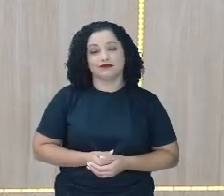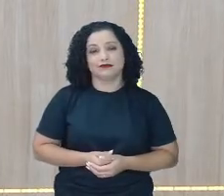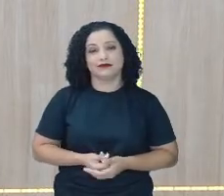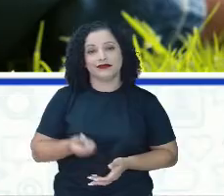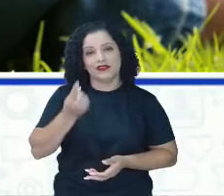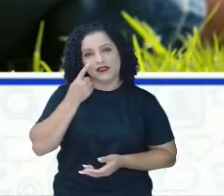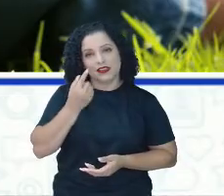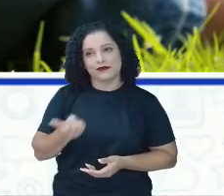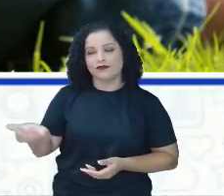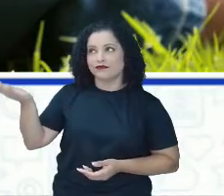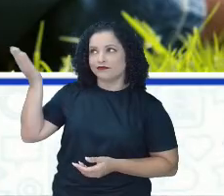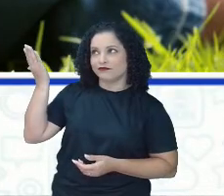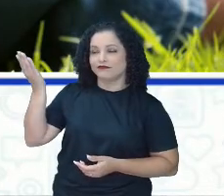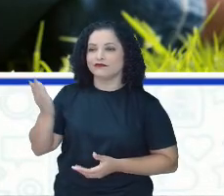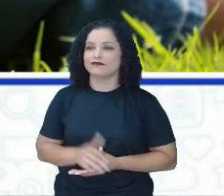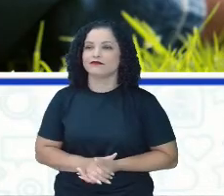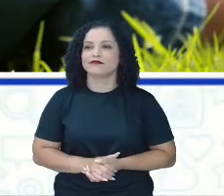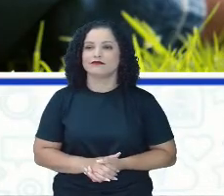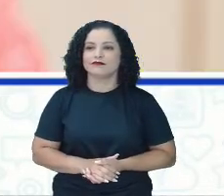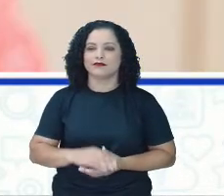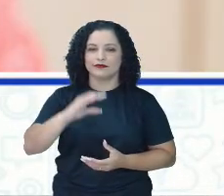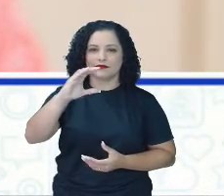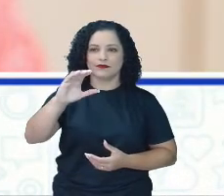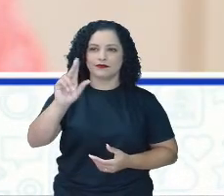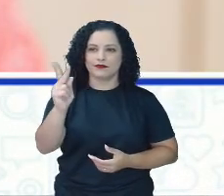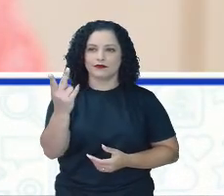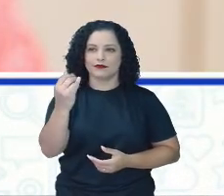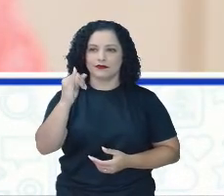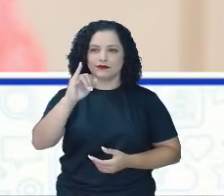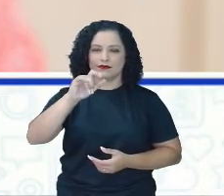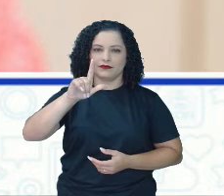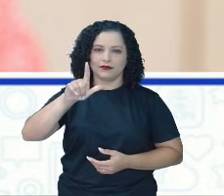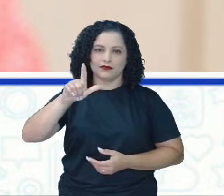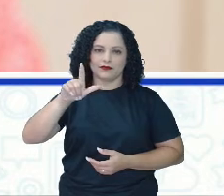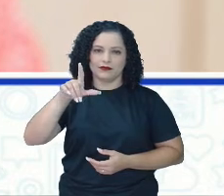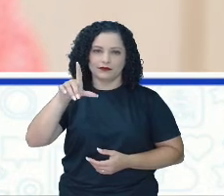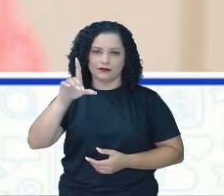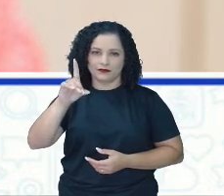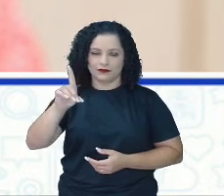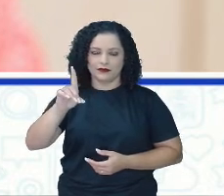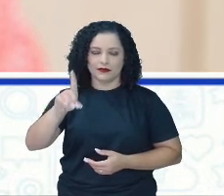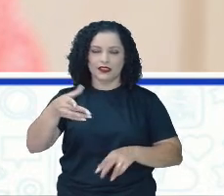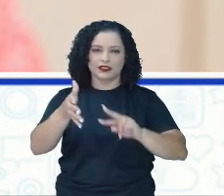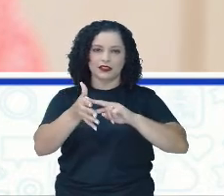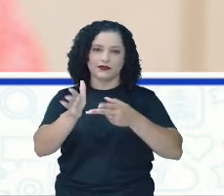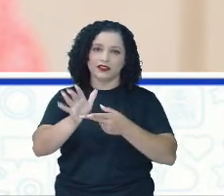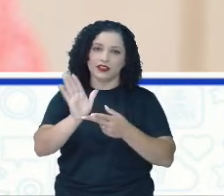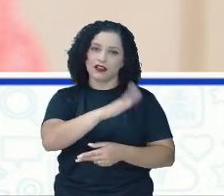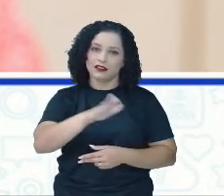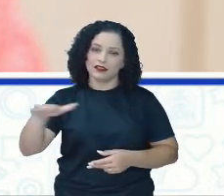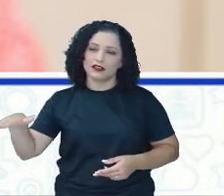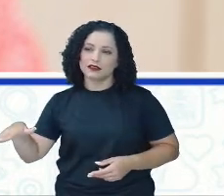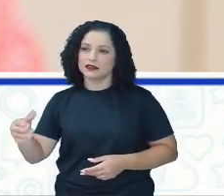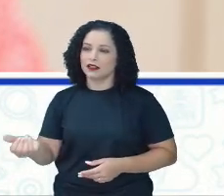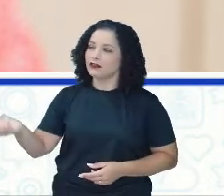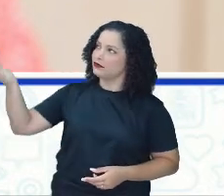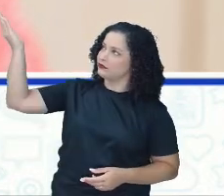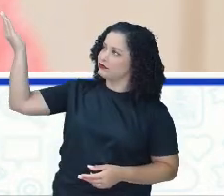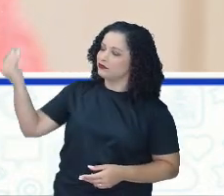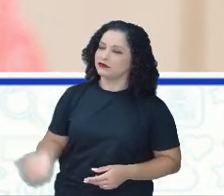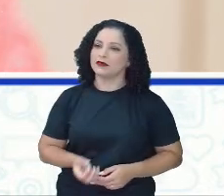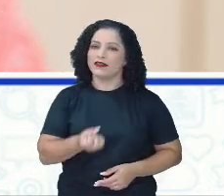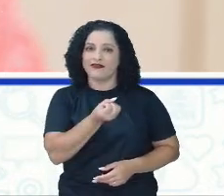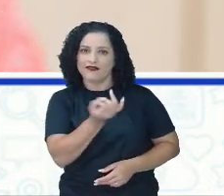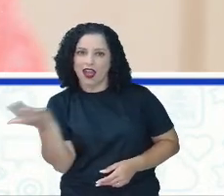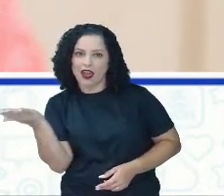lá. Child, que significa criança. Professor André? Children. Children, tá? Crianças.